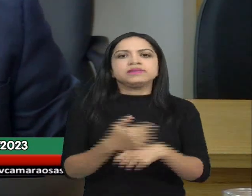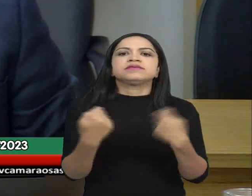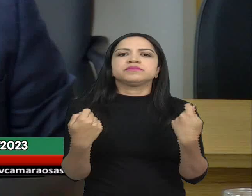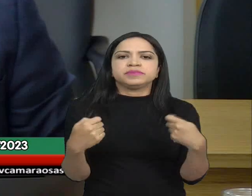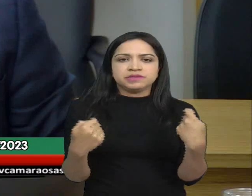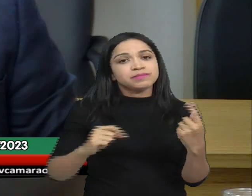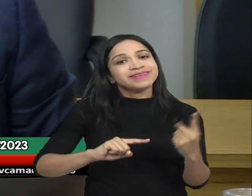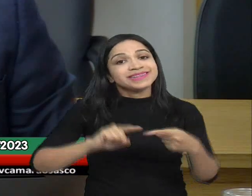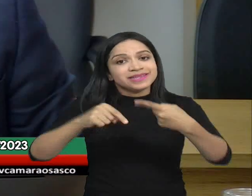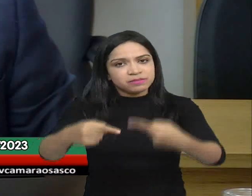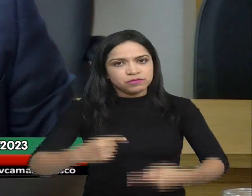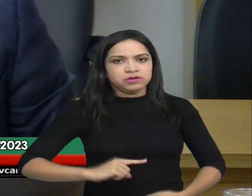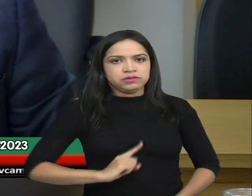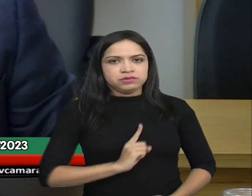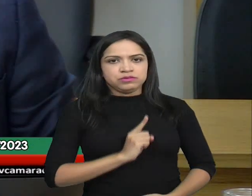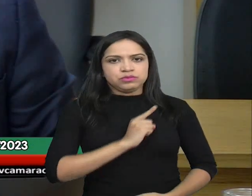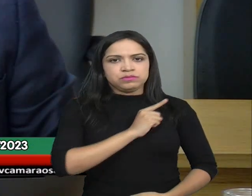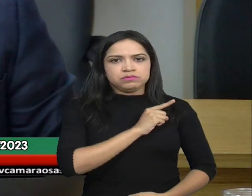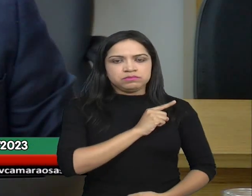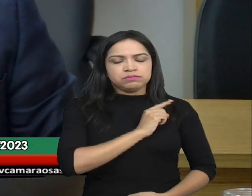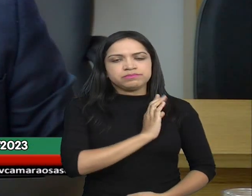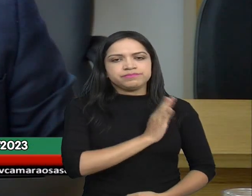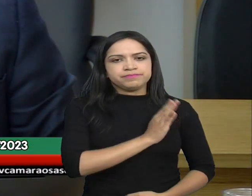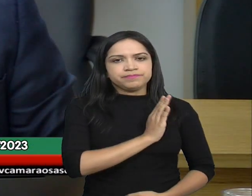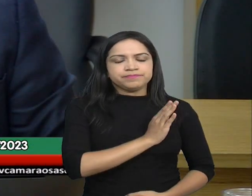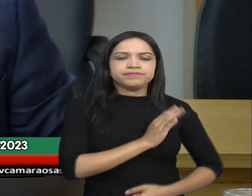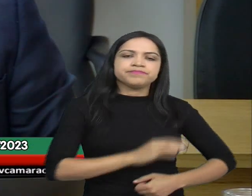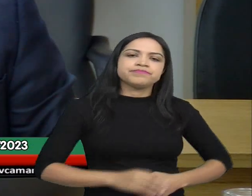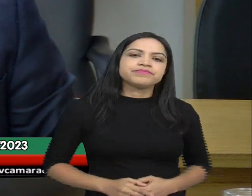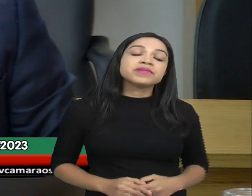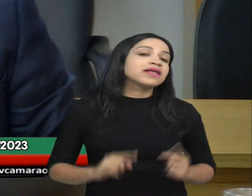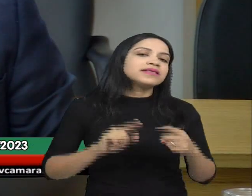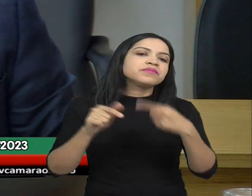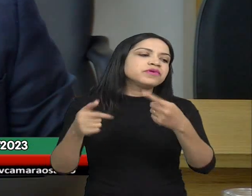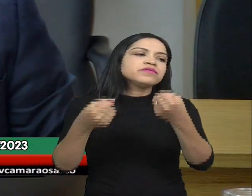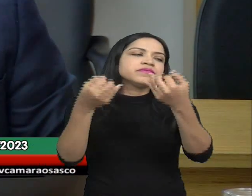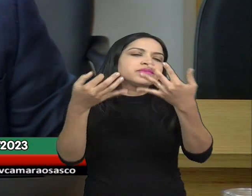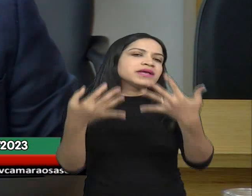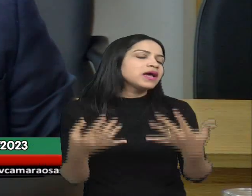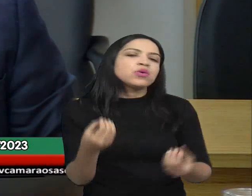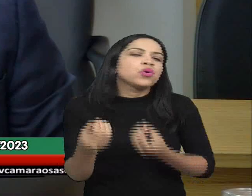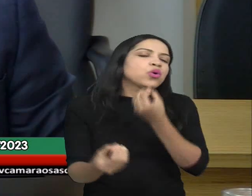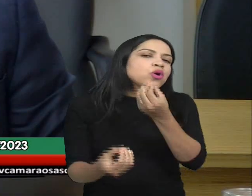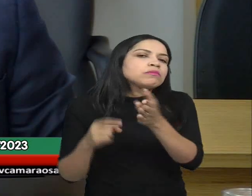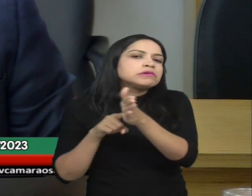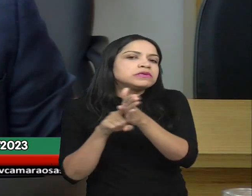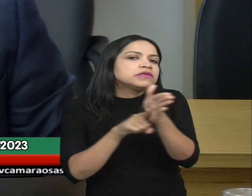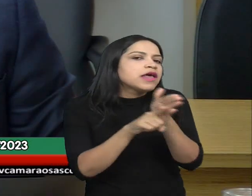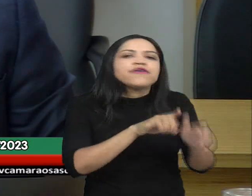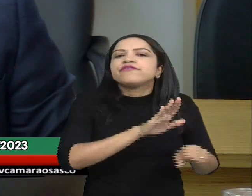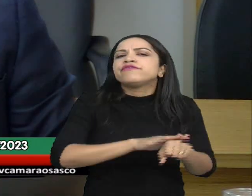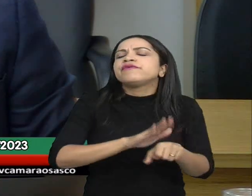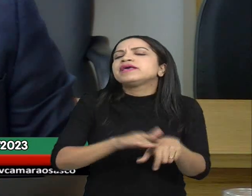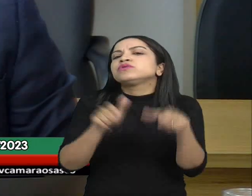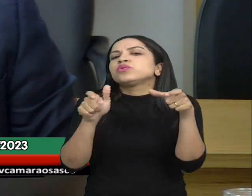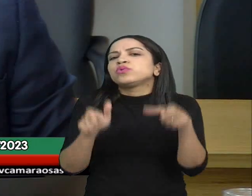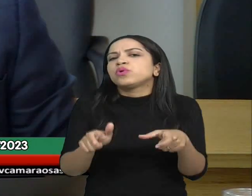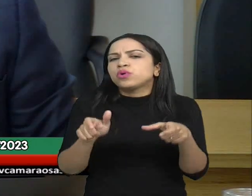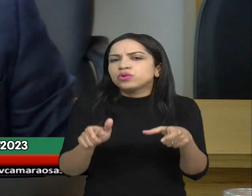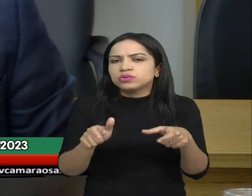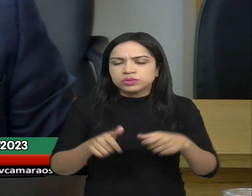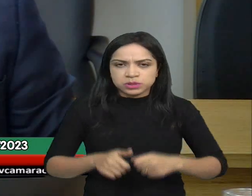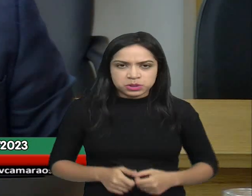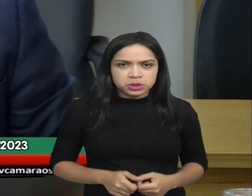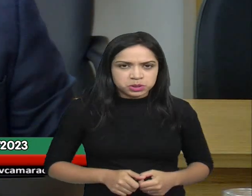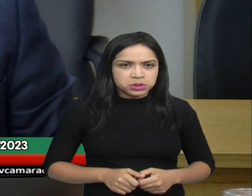Depois nós vamos falar como é feito esses exames, né? É feito no hospital? Não. As pessoas só quando é